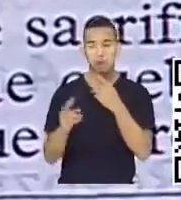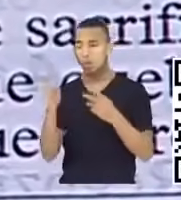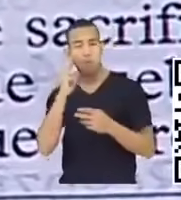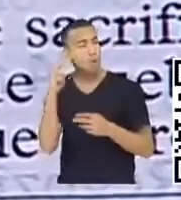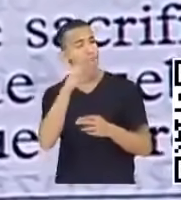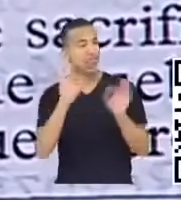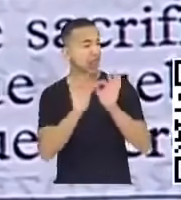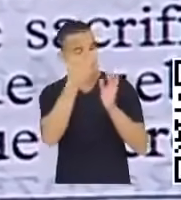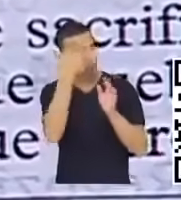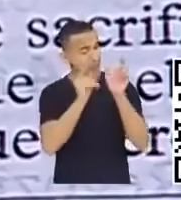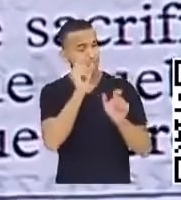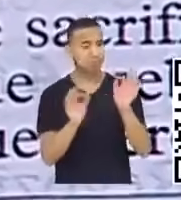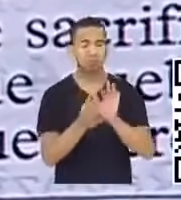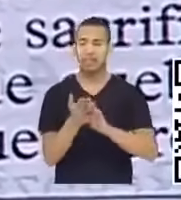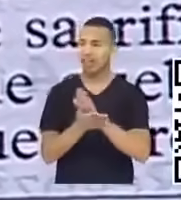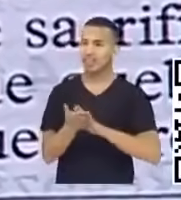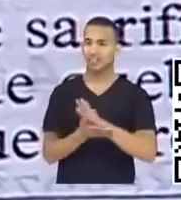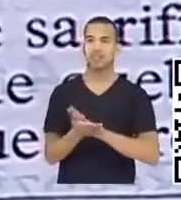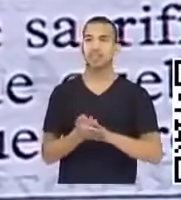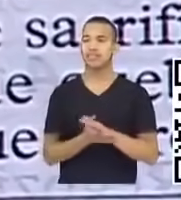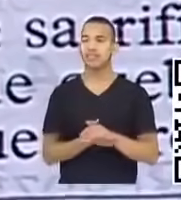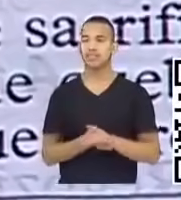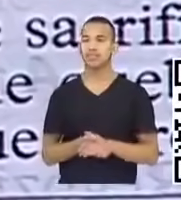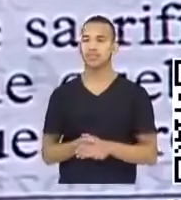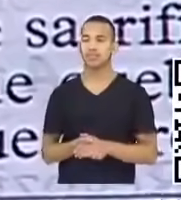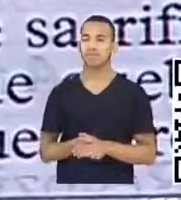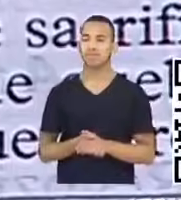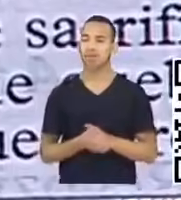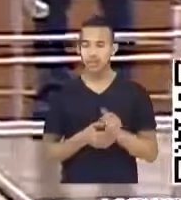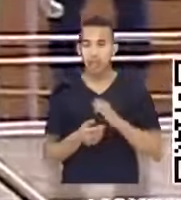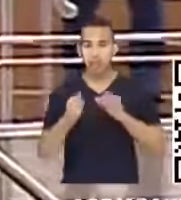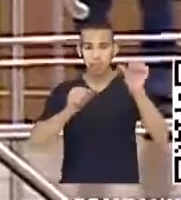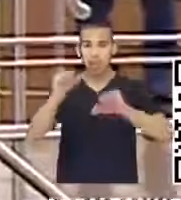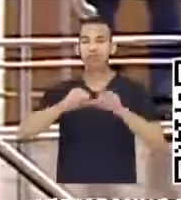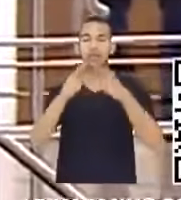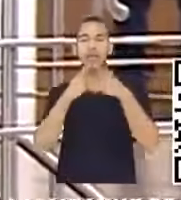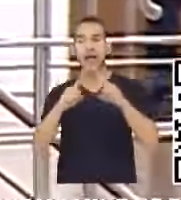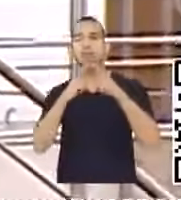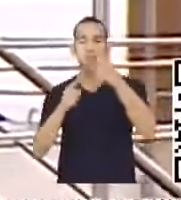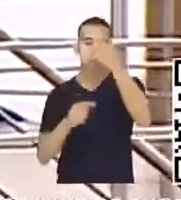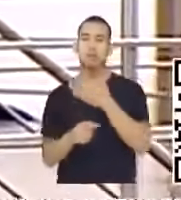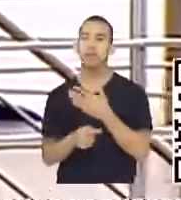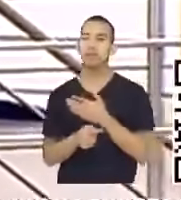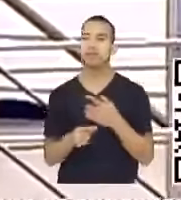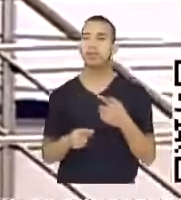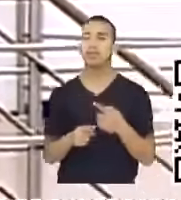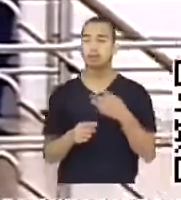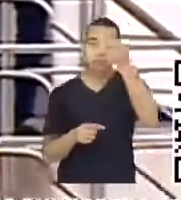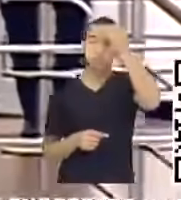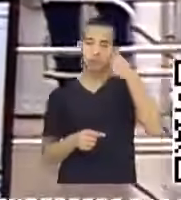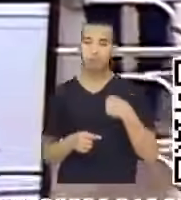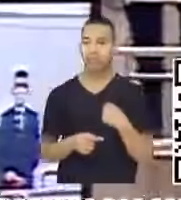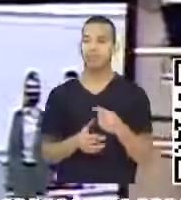olha para as pessoas E o pior que não é só isso não já teve gente que reclamou comigo que e com o sobrinho